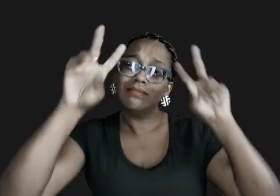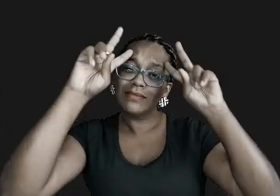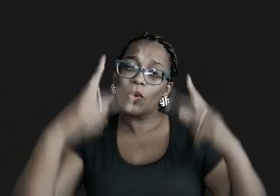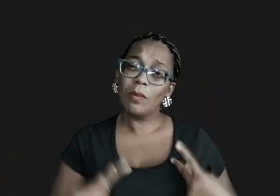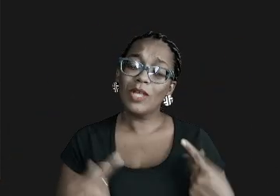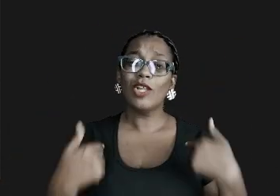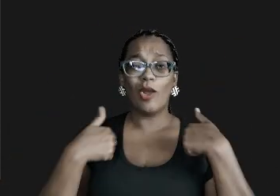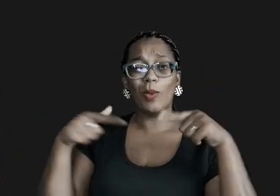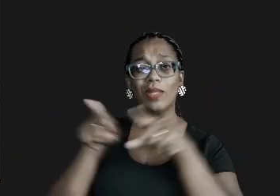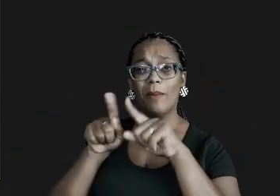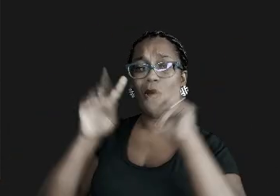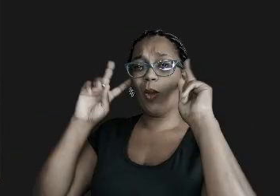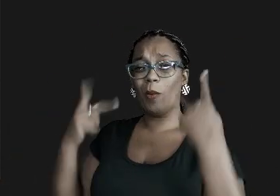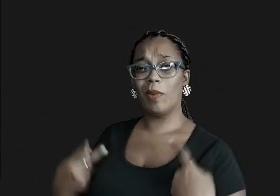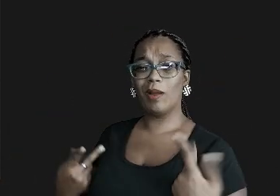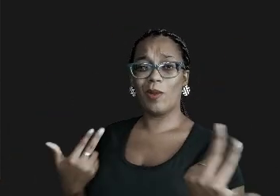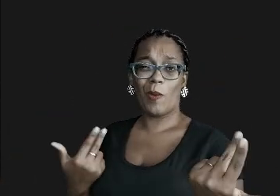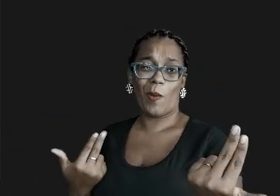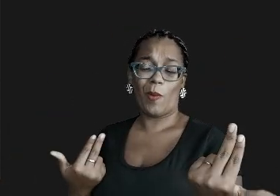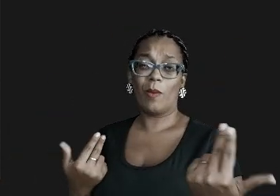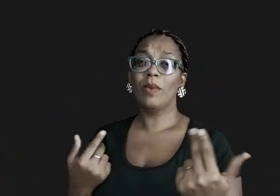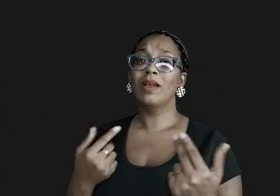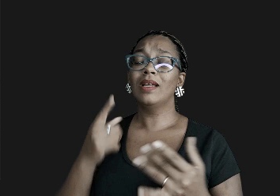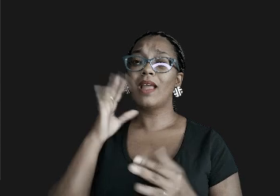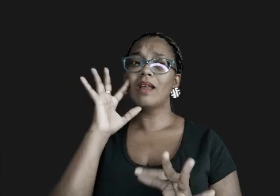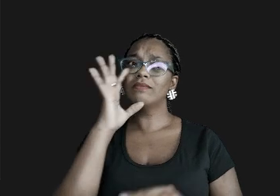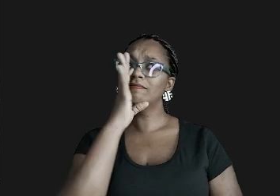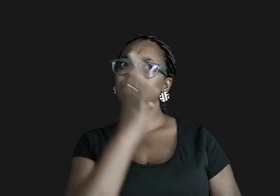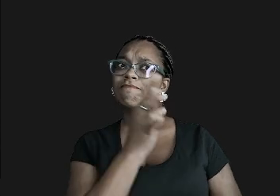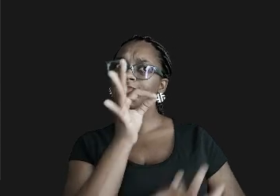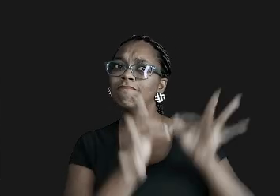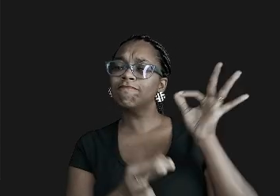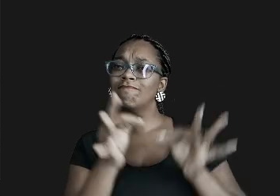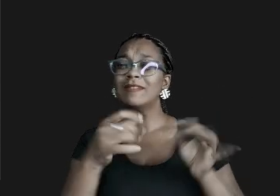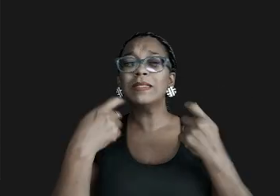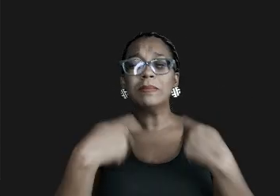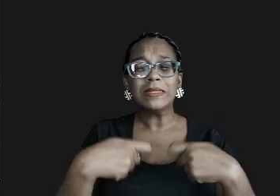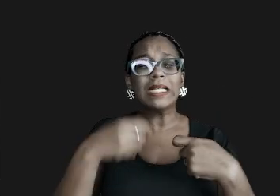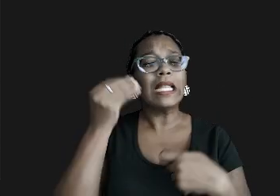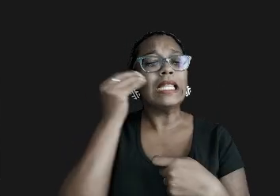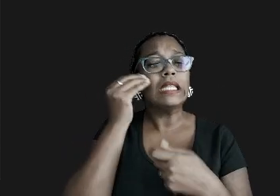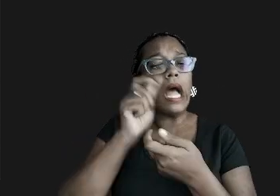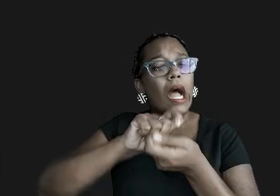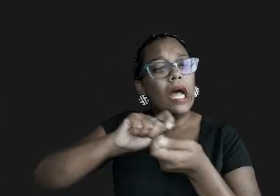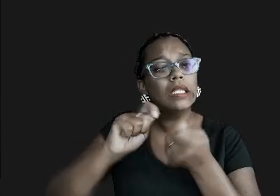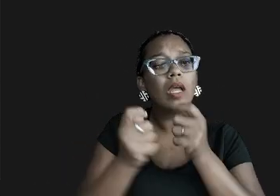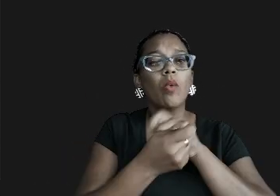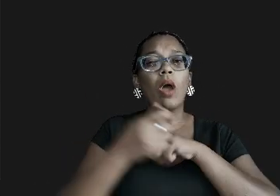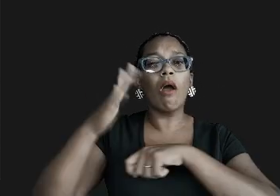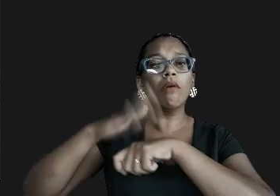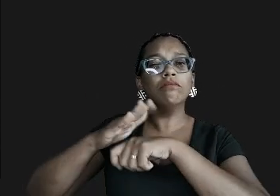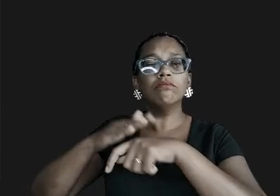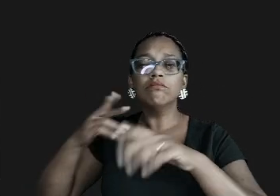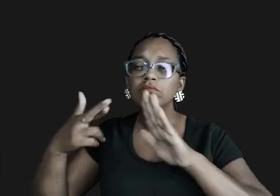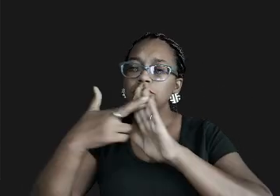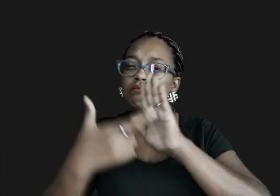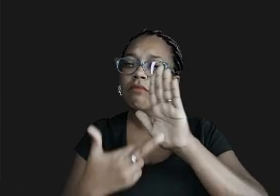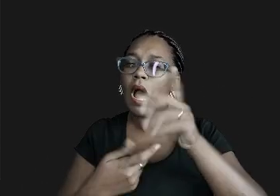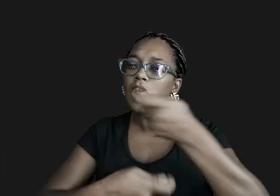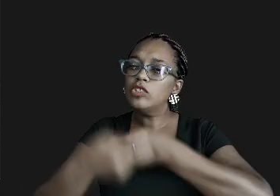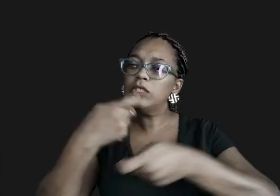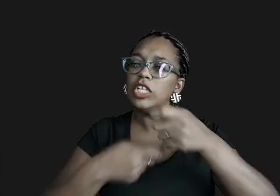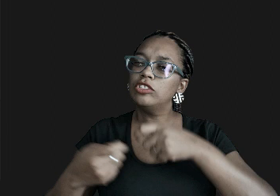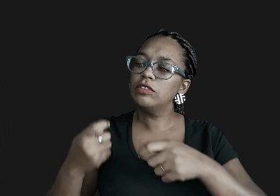e Que Nós também somos seres humanos e que nessa nesse juízo a gente tem que tentar adequar a própria sanção administrativa